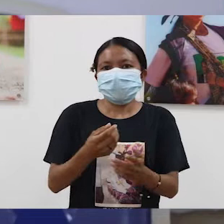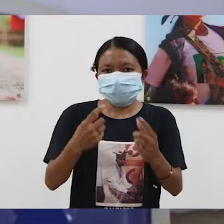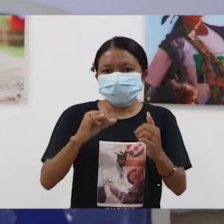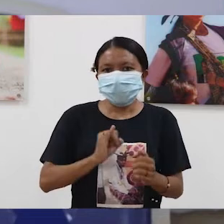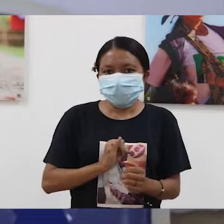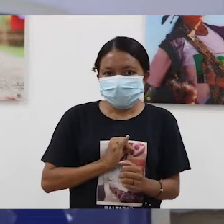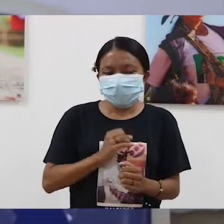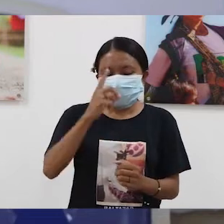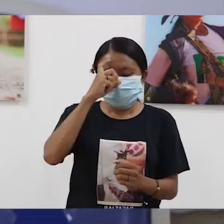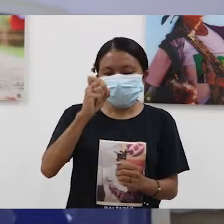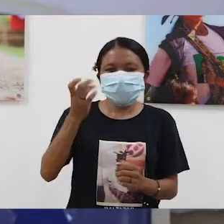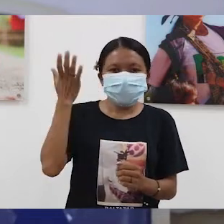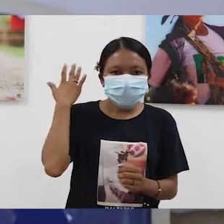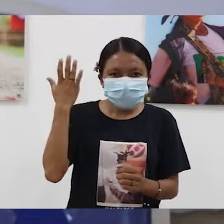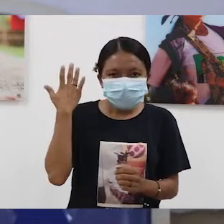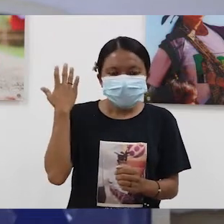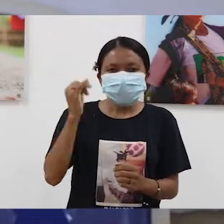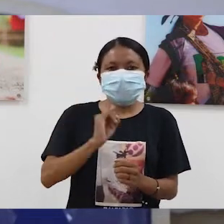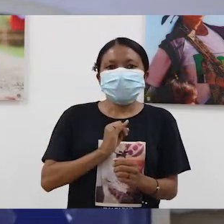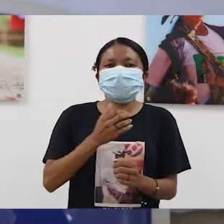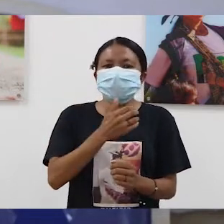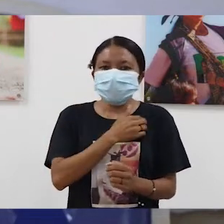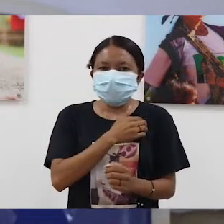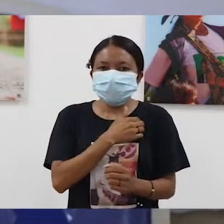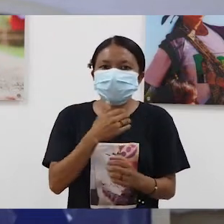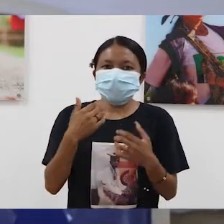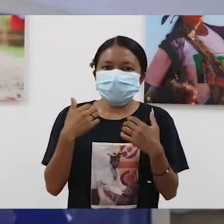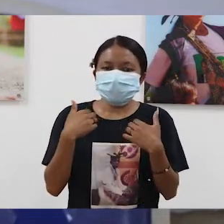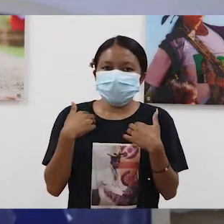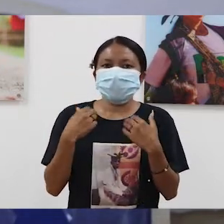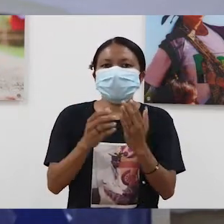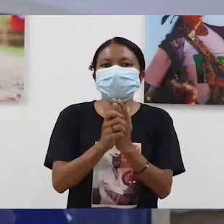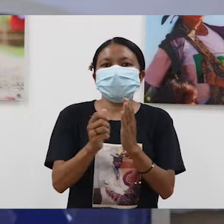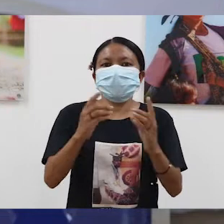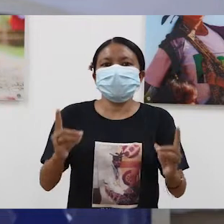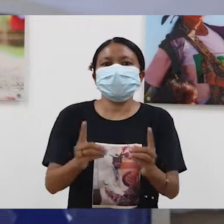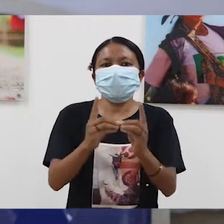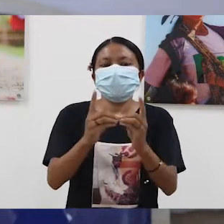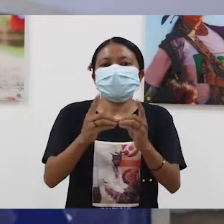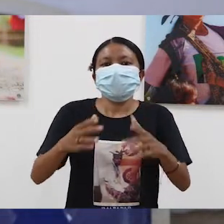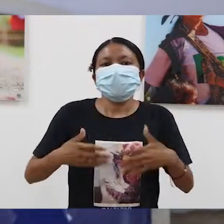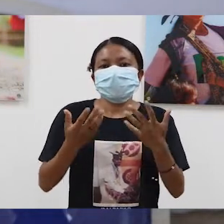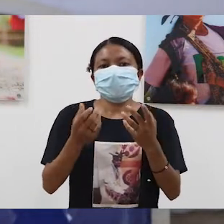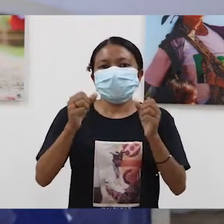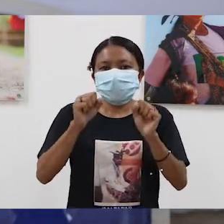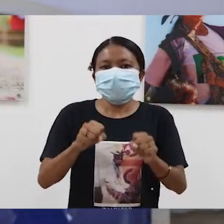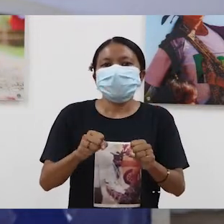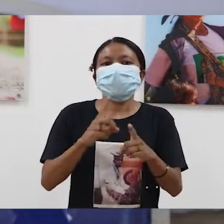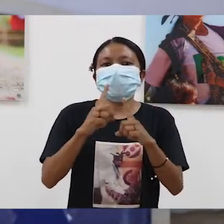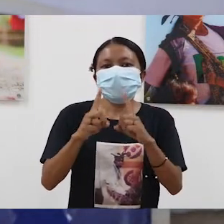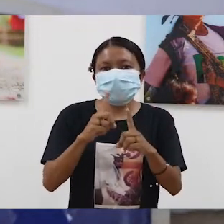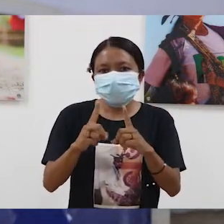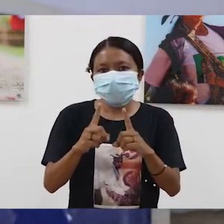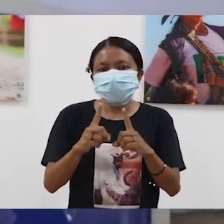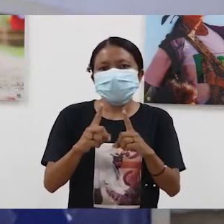hau. Tamba antes ne, hau si deu que a experiência a tu hasoro, no oinsa a tu bele, qualia ho